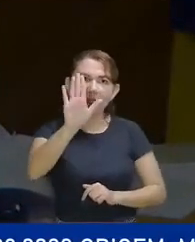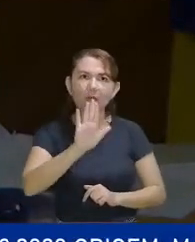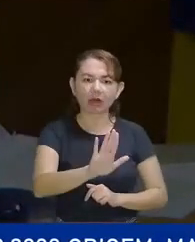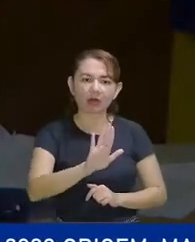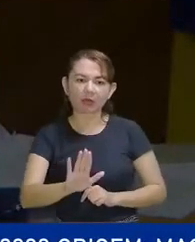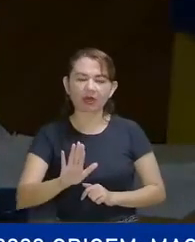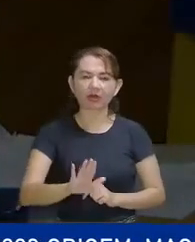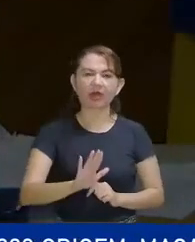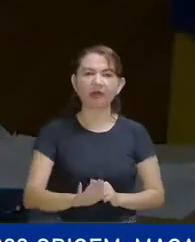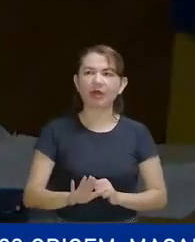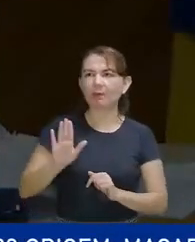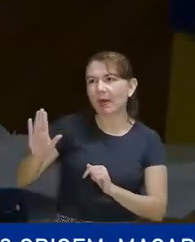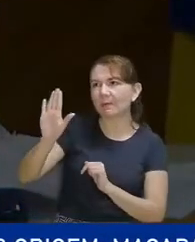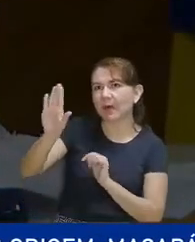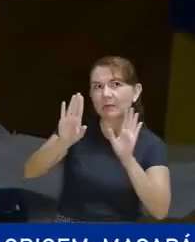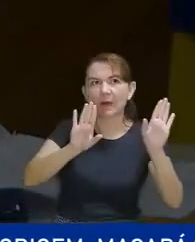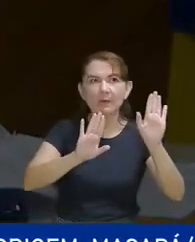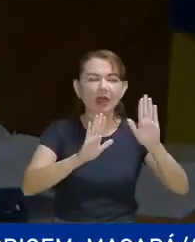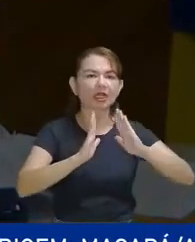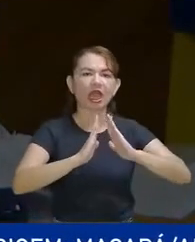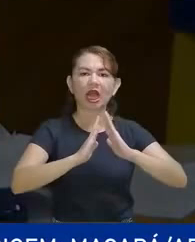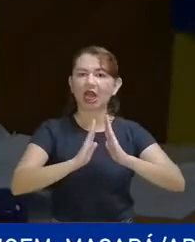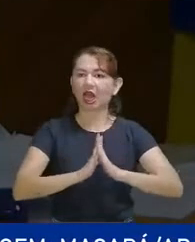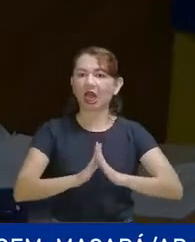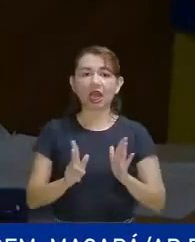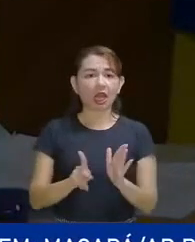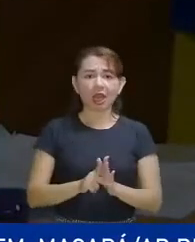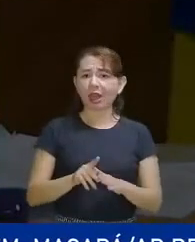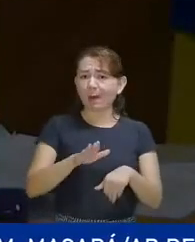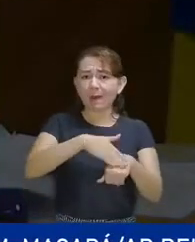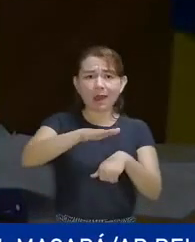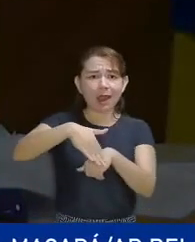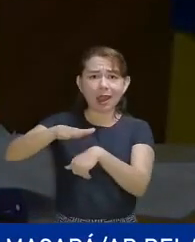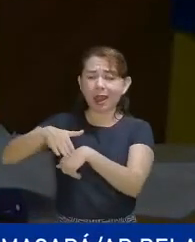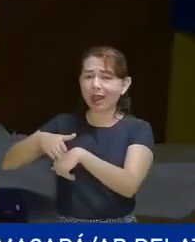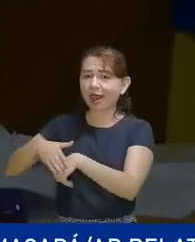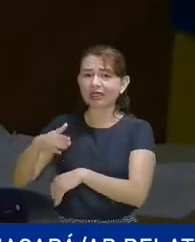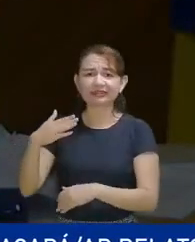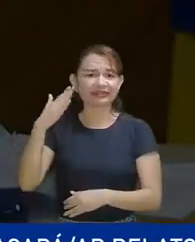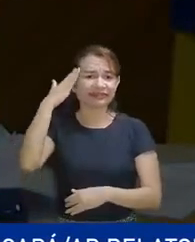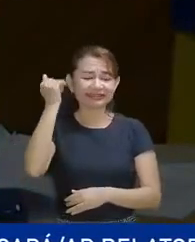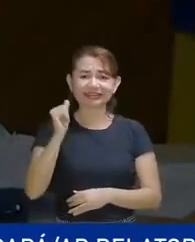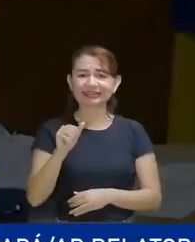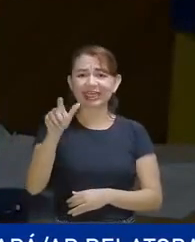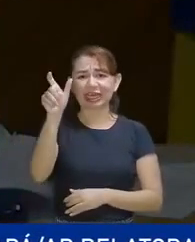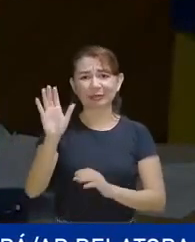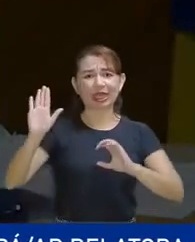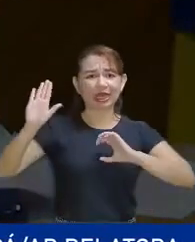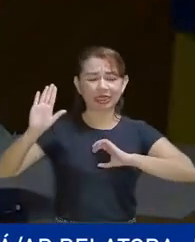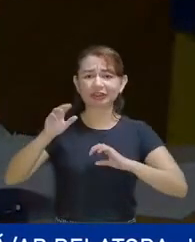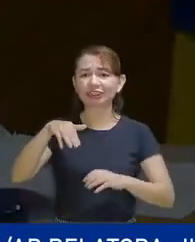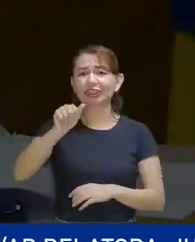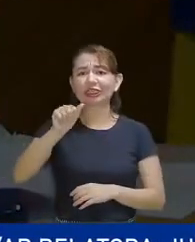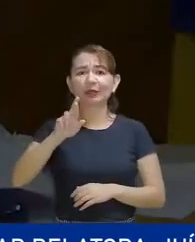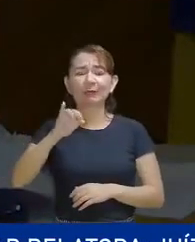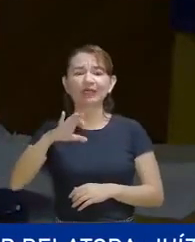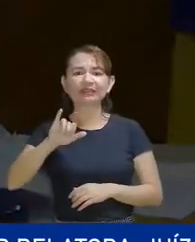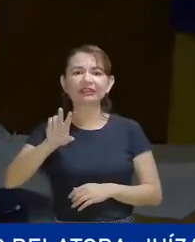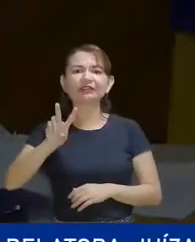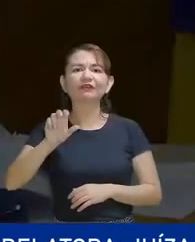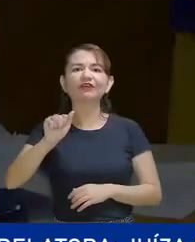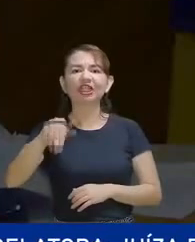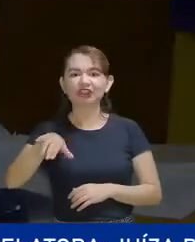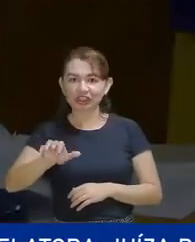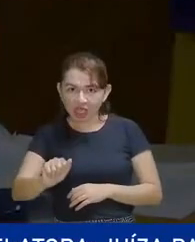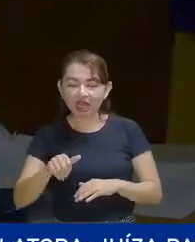colocava nos eletrônicos em casa. E a gente sabe que Marcivânia concorreu a deputado federal. E ela já foi deputada